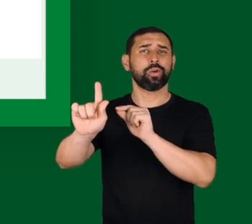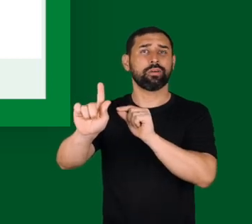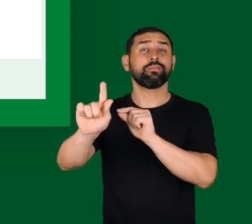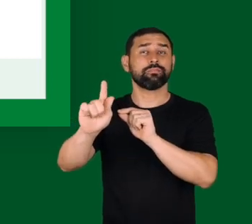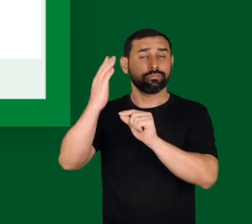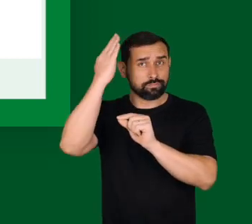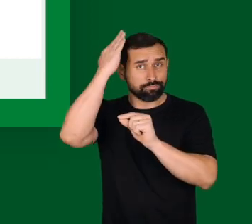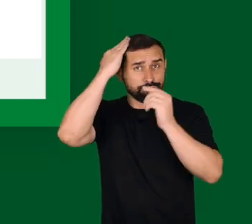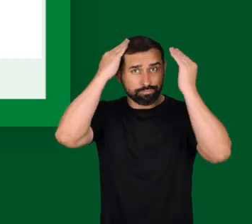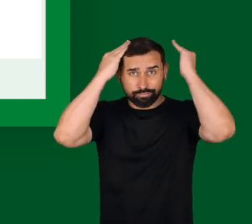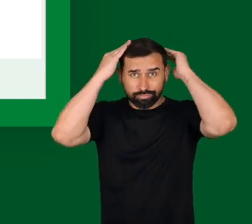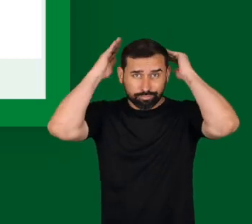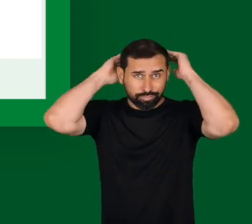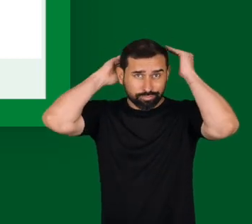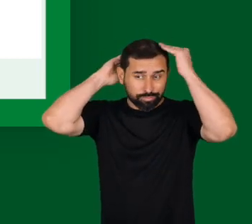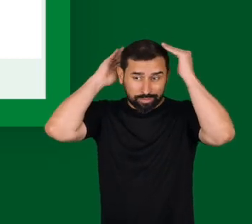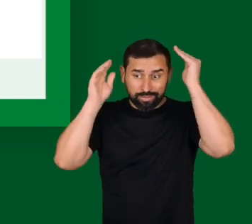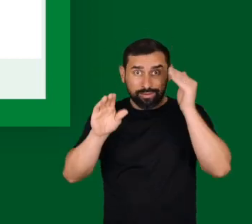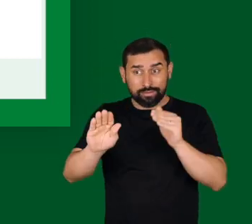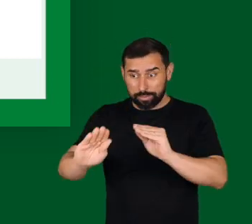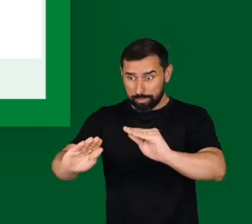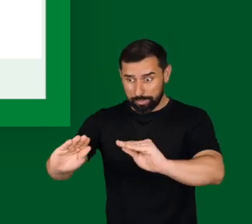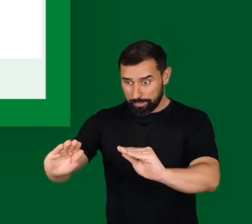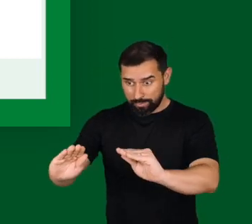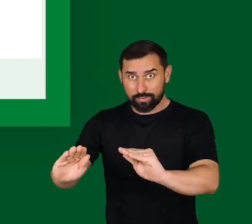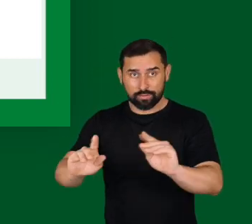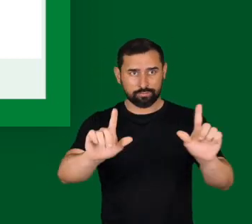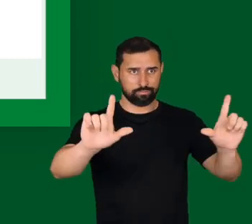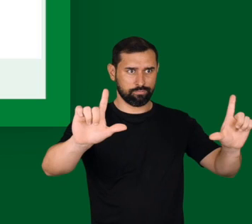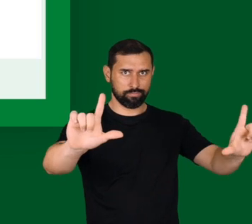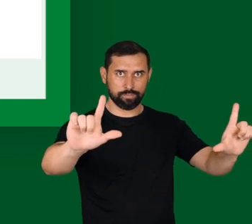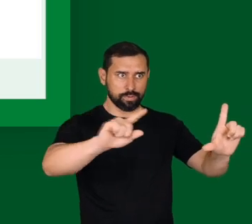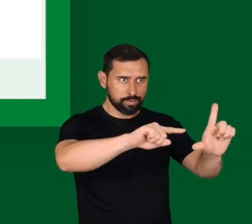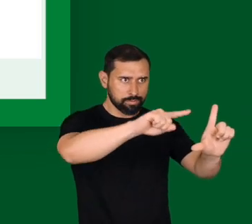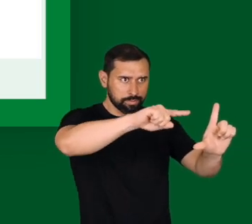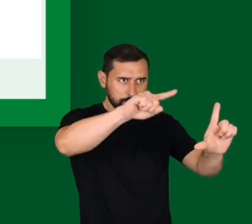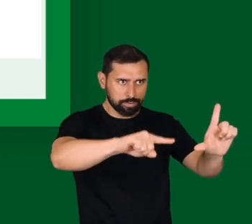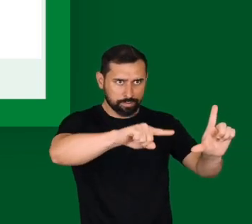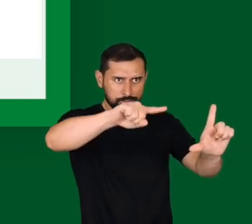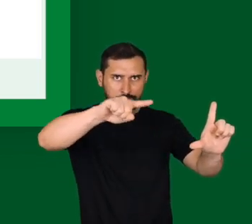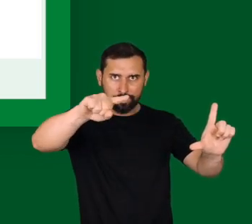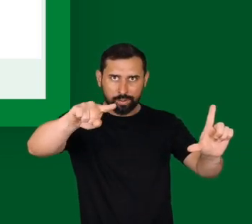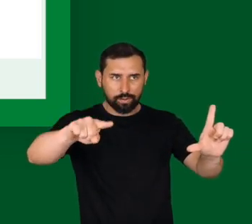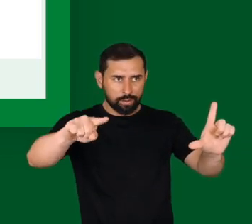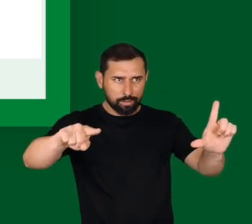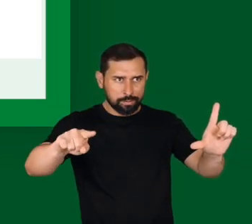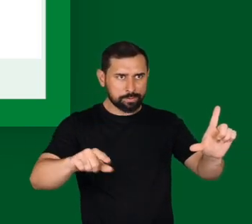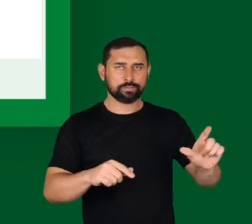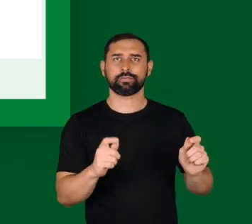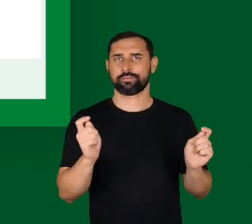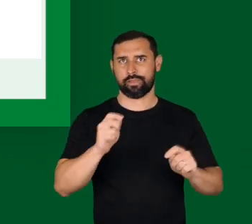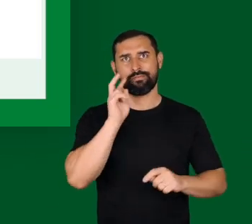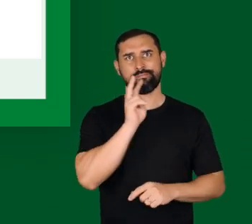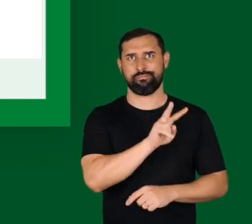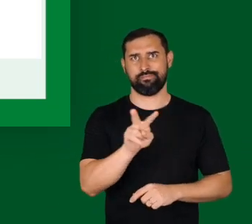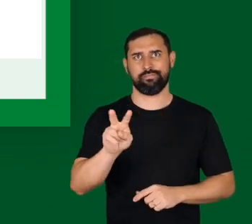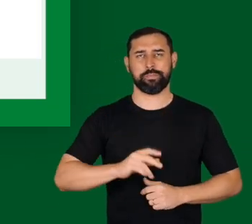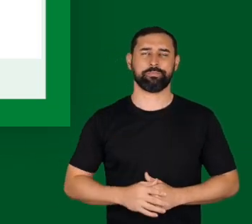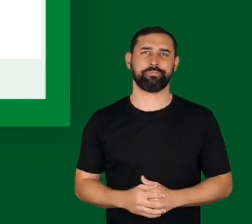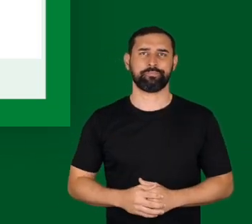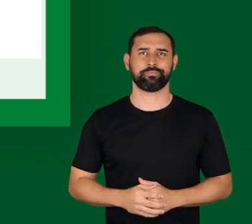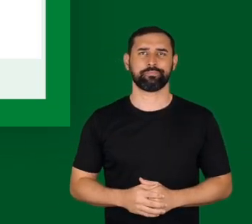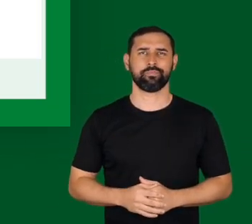AEG, ou seja, o eletroencefalograma de amplitude, preferencialmente com vídeo monitorização,